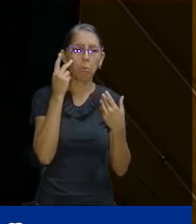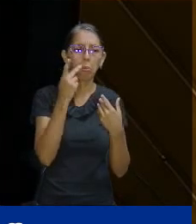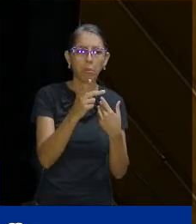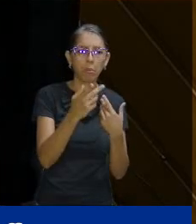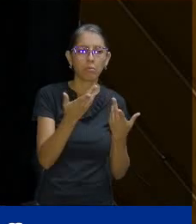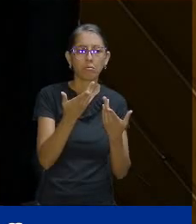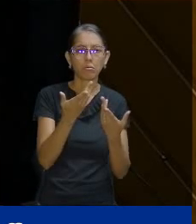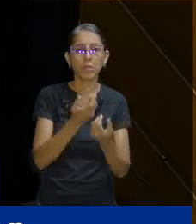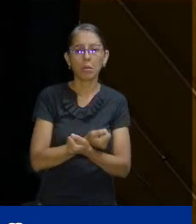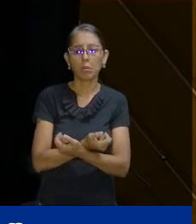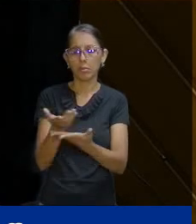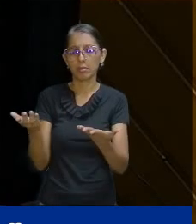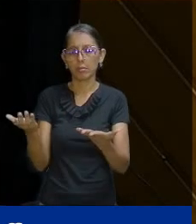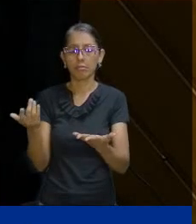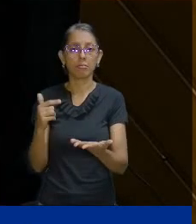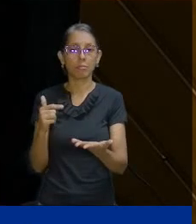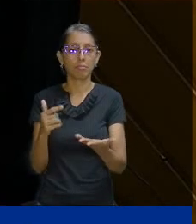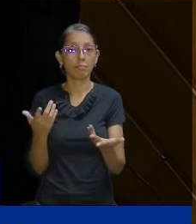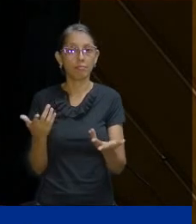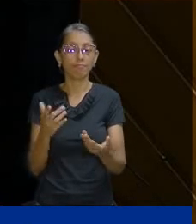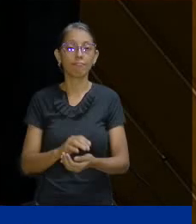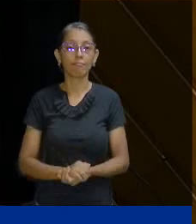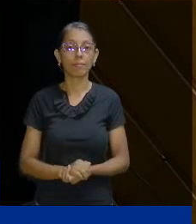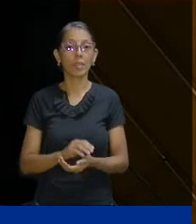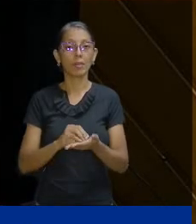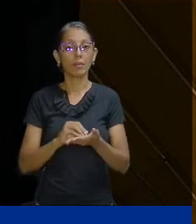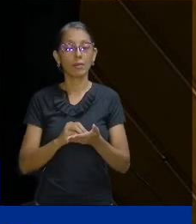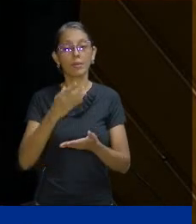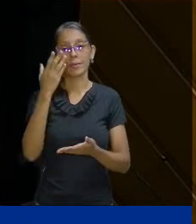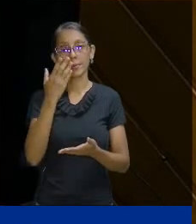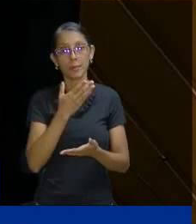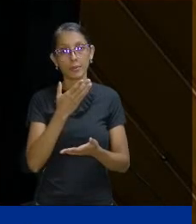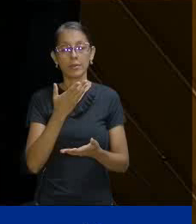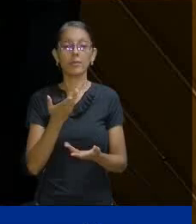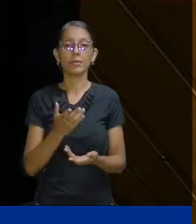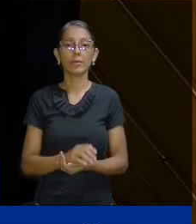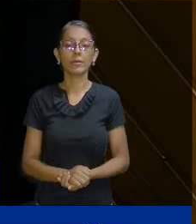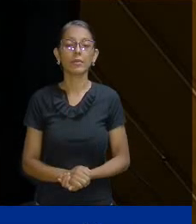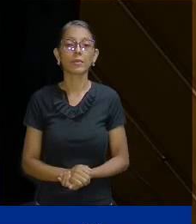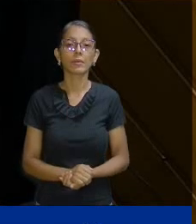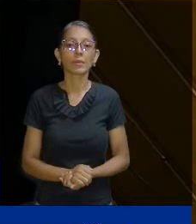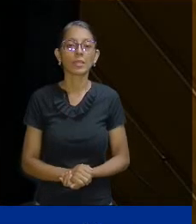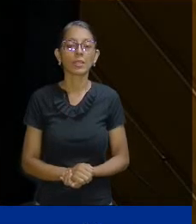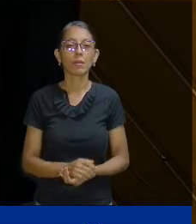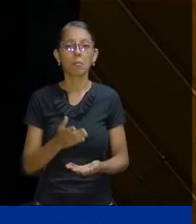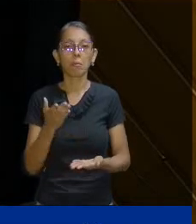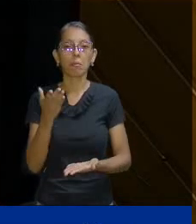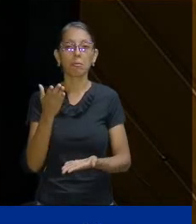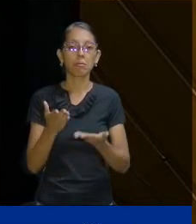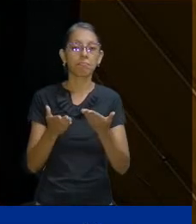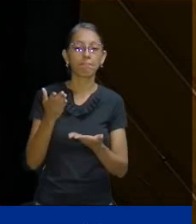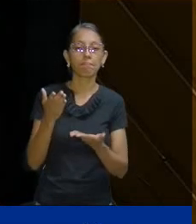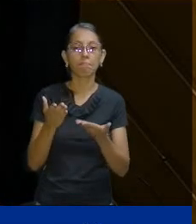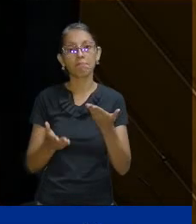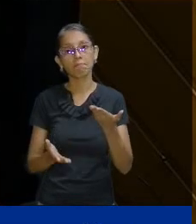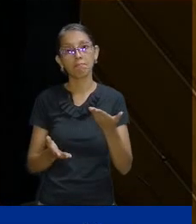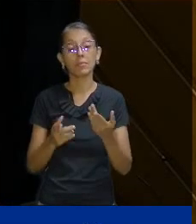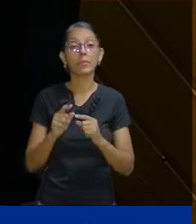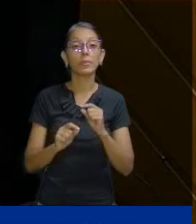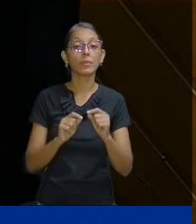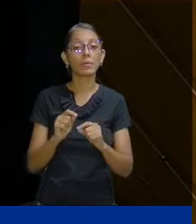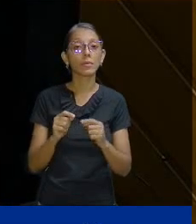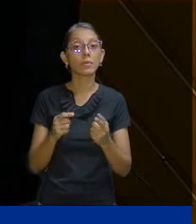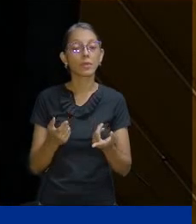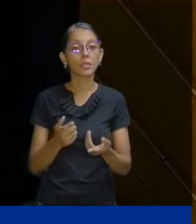econômico pressupõe a utilização de recursos financeiros ou econômicos de forma a desequilibrar o pleito, com gravidade suficiente